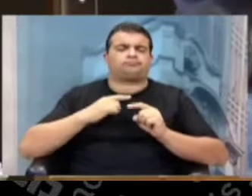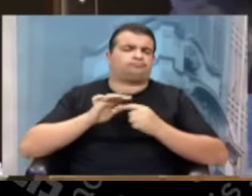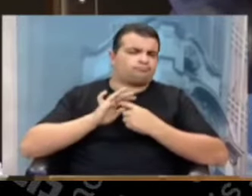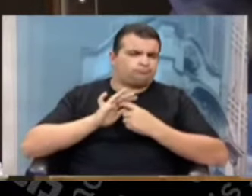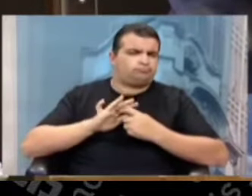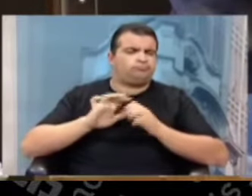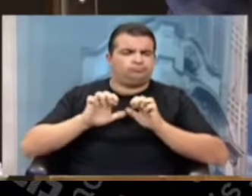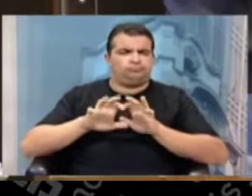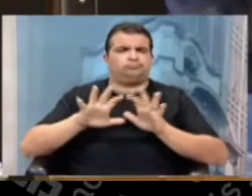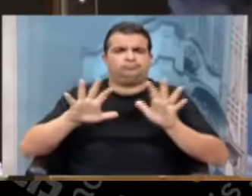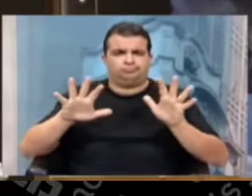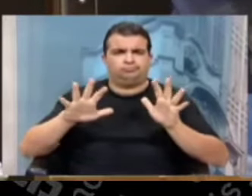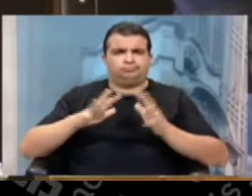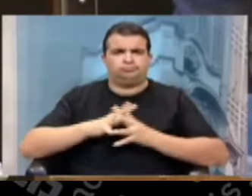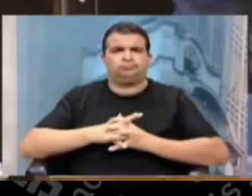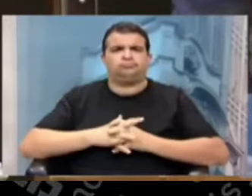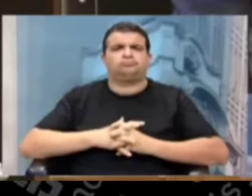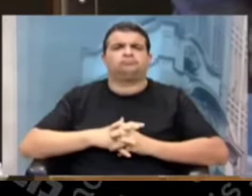forma cabal,